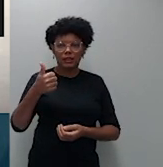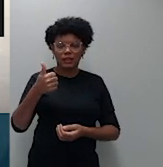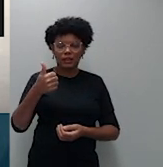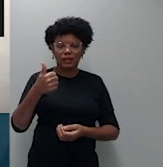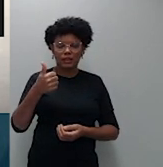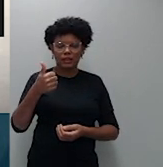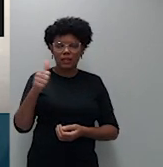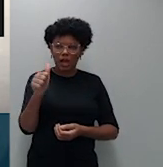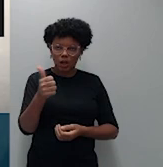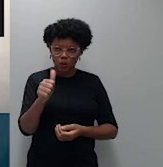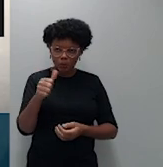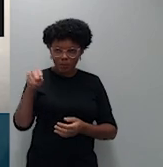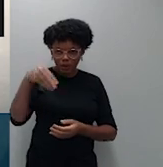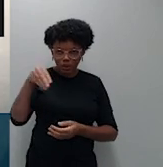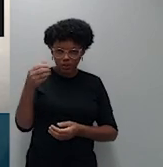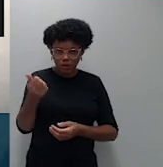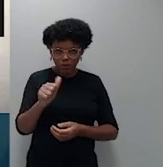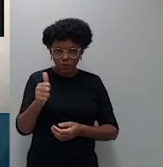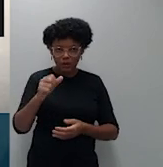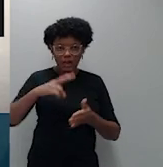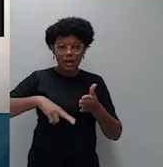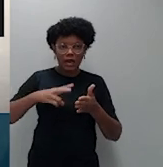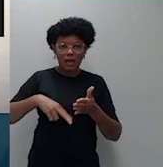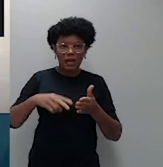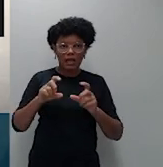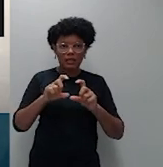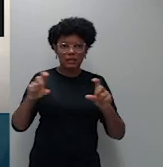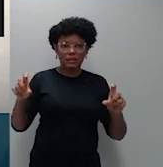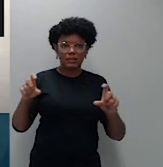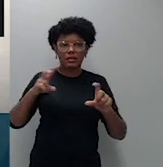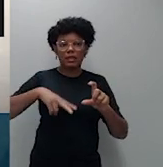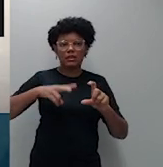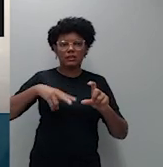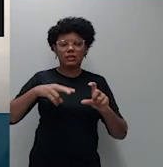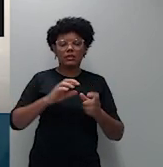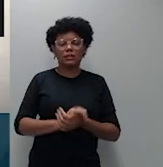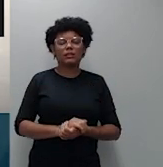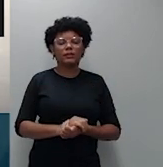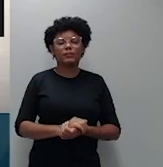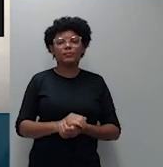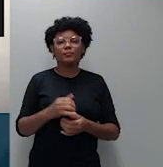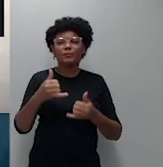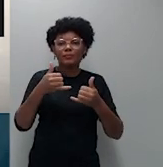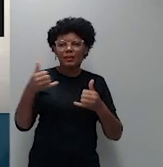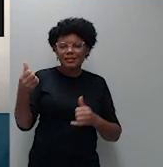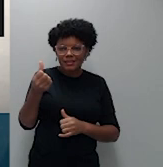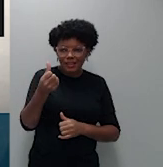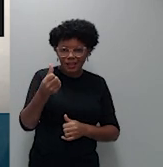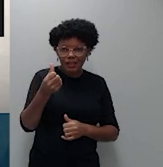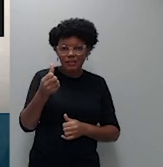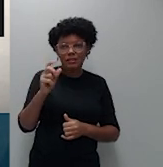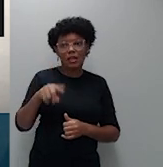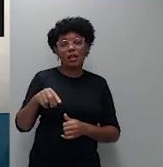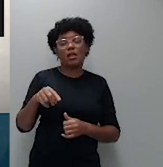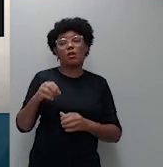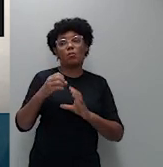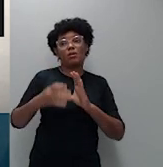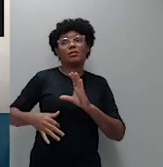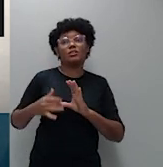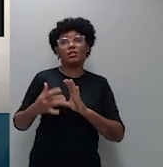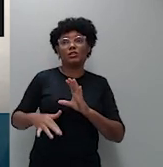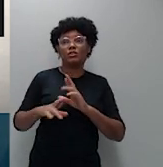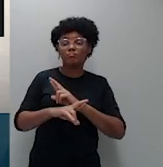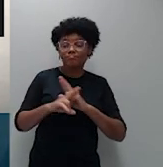eu tenho apenas 6 linhas da Lei onde o autor desses é um aspecto distintivo da